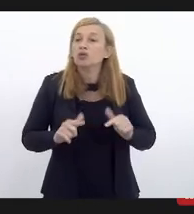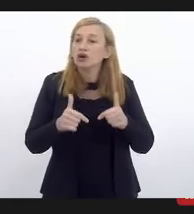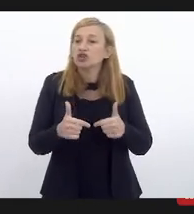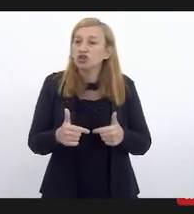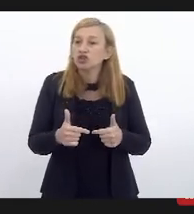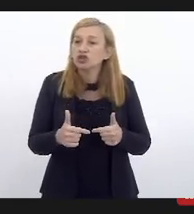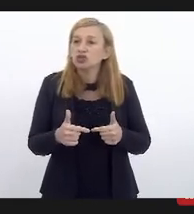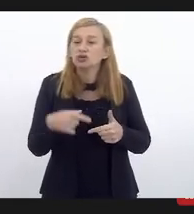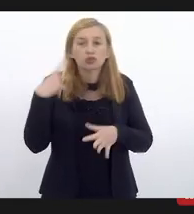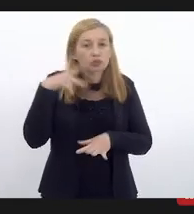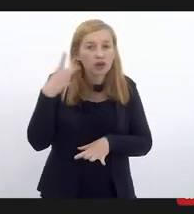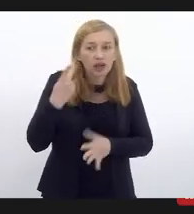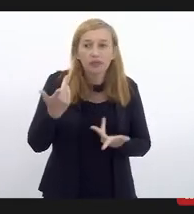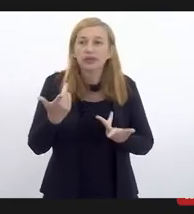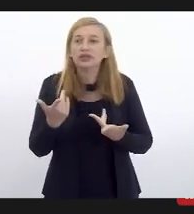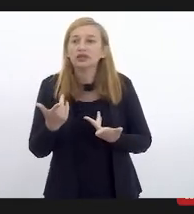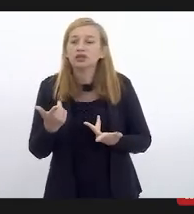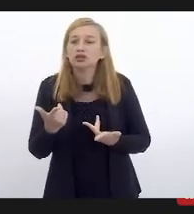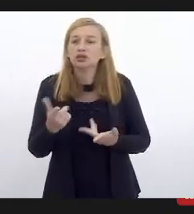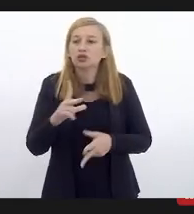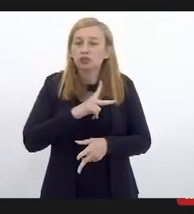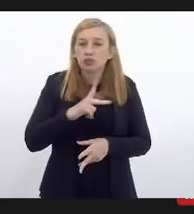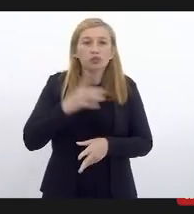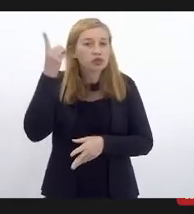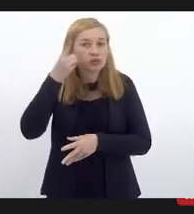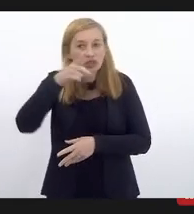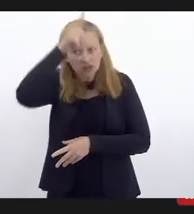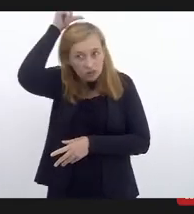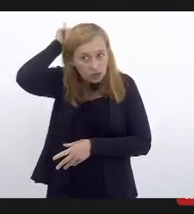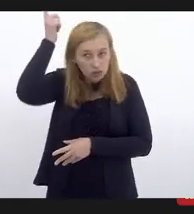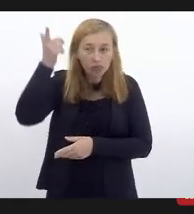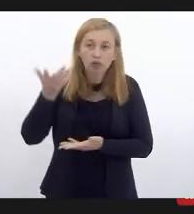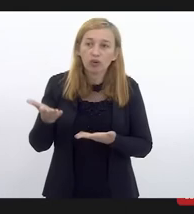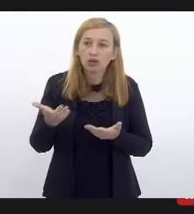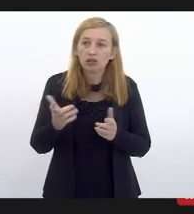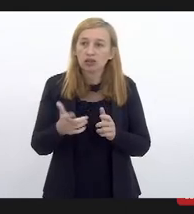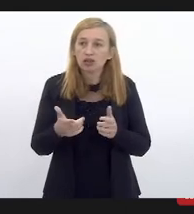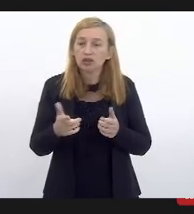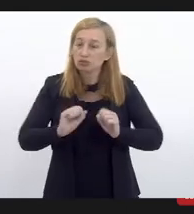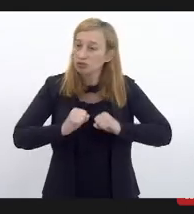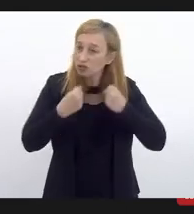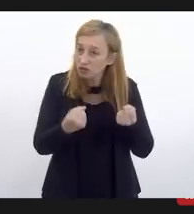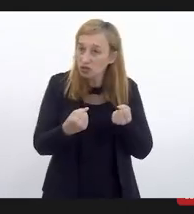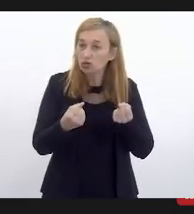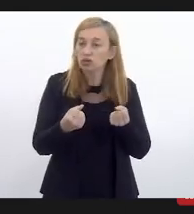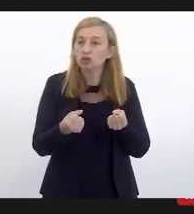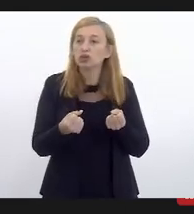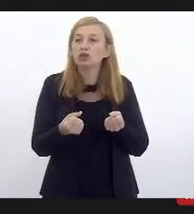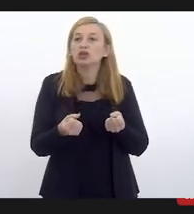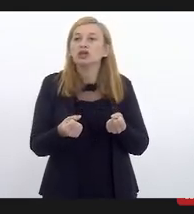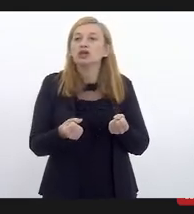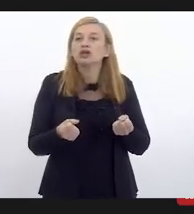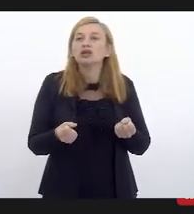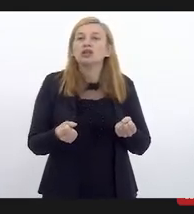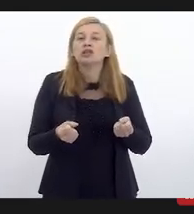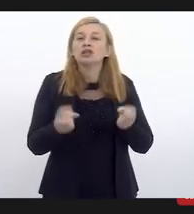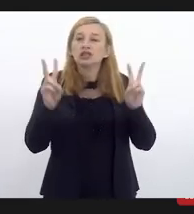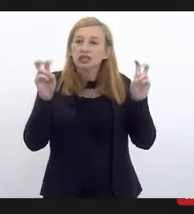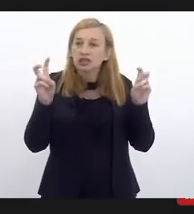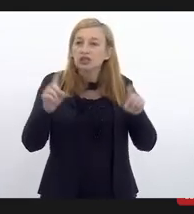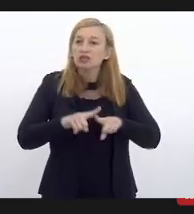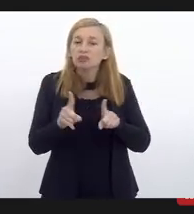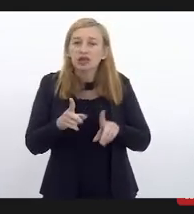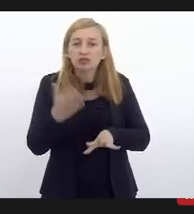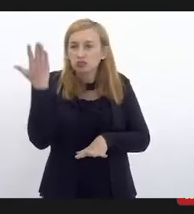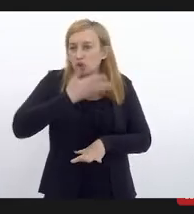do Parlamento, ações do próprio deputado Luiz Paulo, que é um grande defensor, né, do patrimônio público nesse sentido, mas a